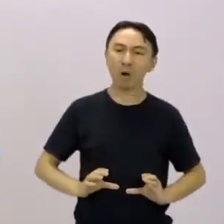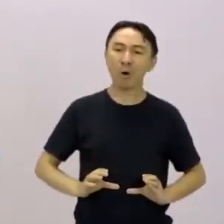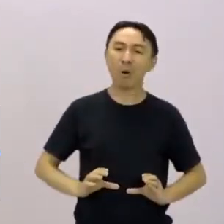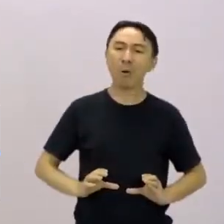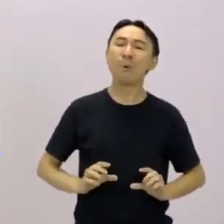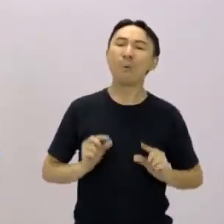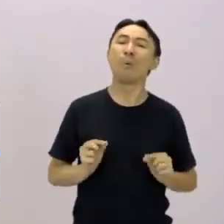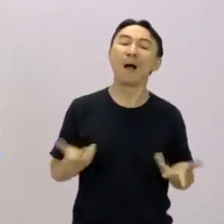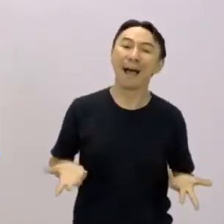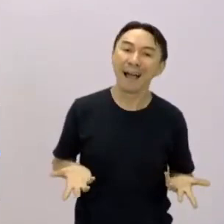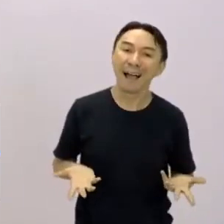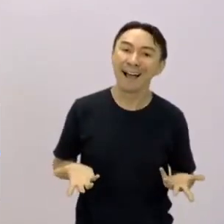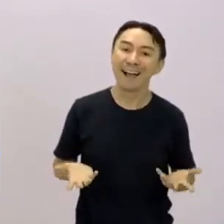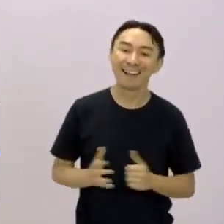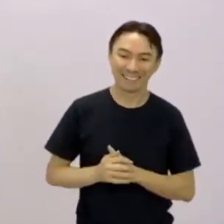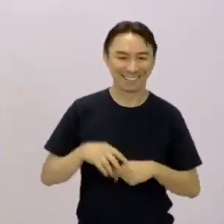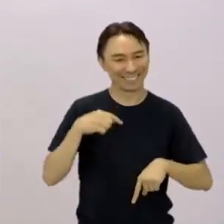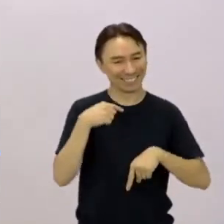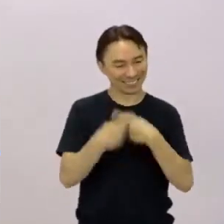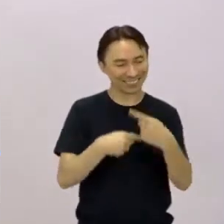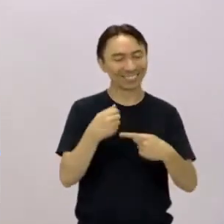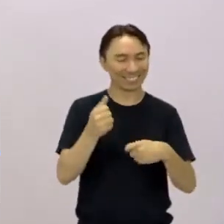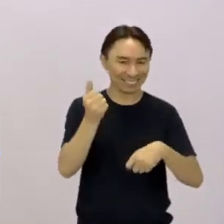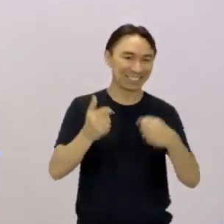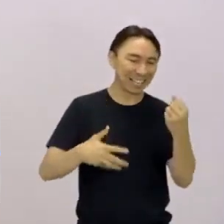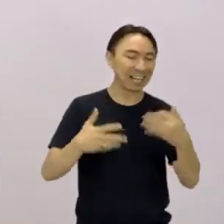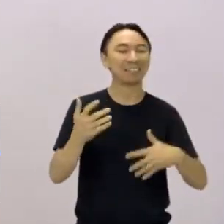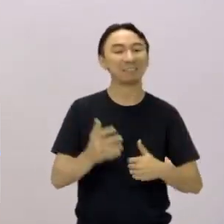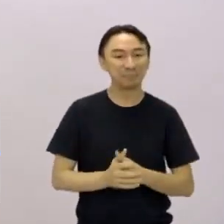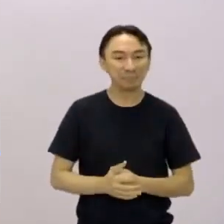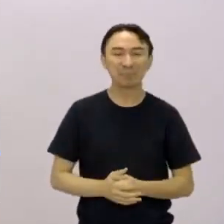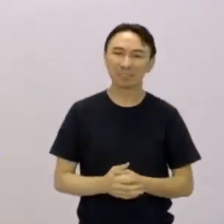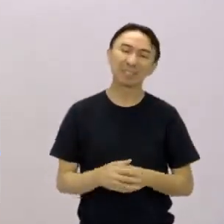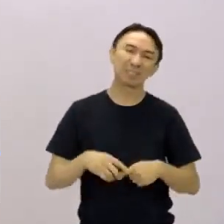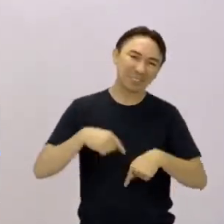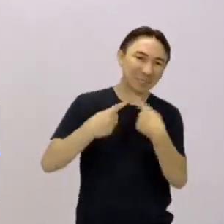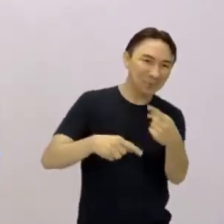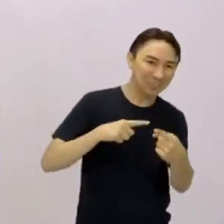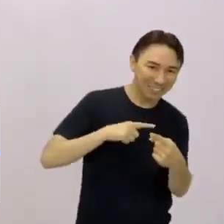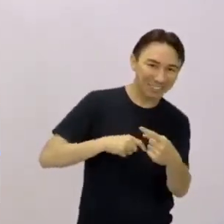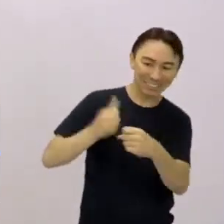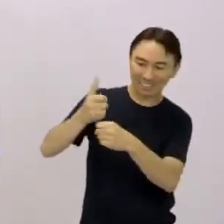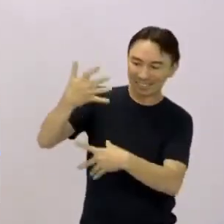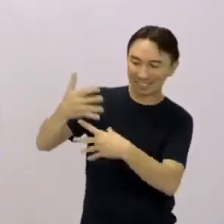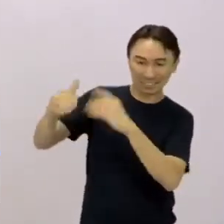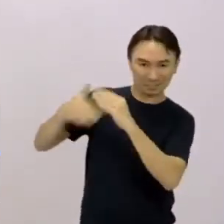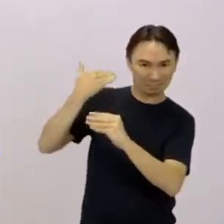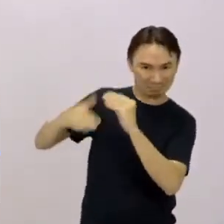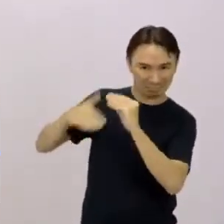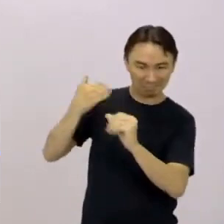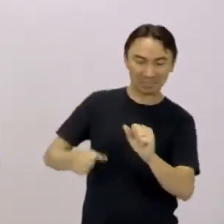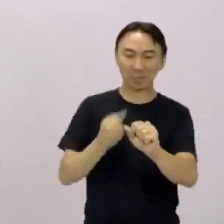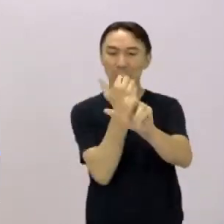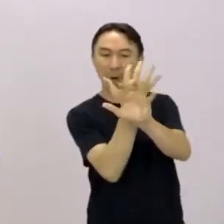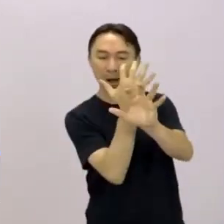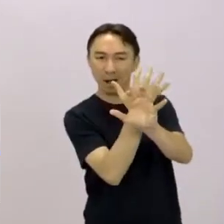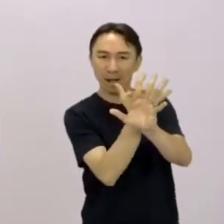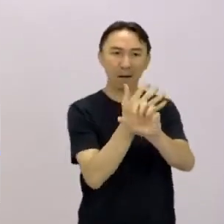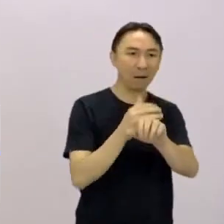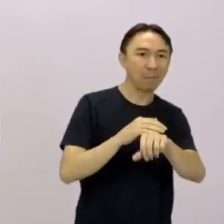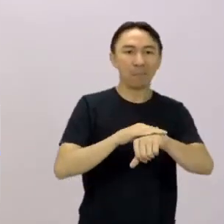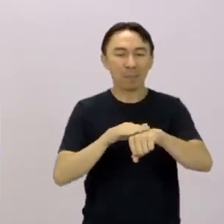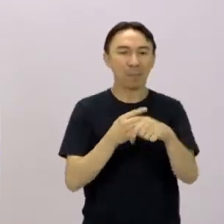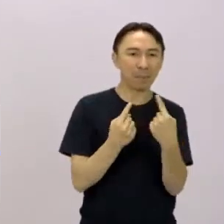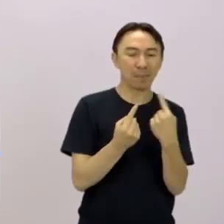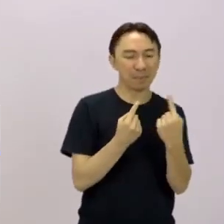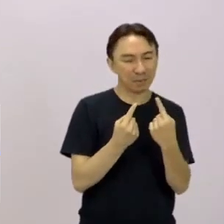gente tenha aí o nosso momento de interação, né? Não se esqueçam que o nosso chat está aberto, então se vocês também quiserem ficar aí mandando mensagem,